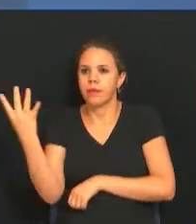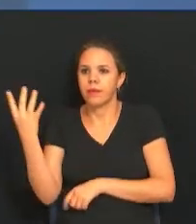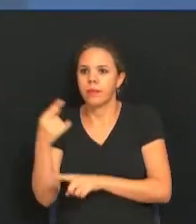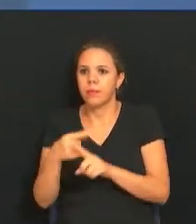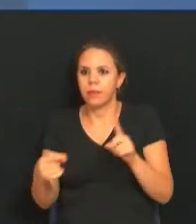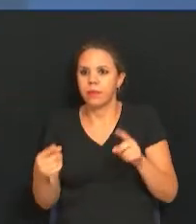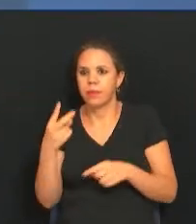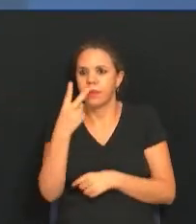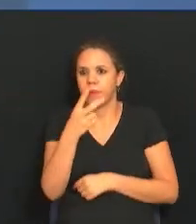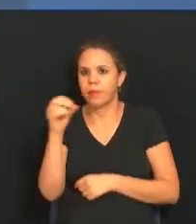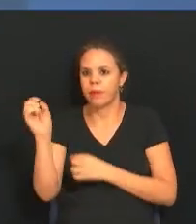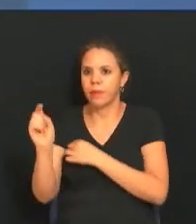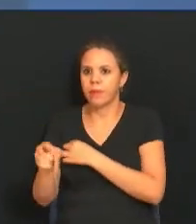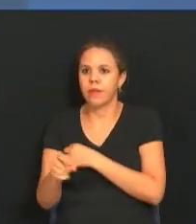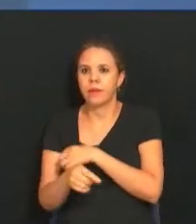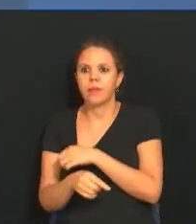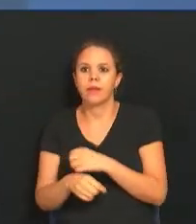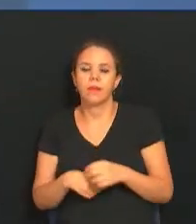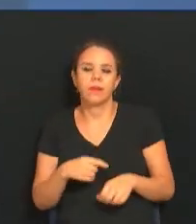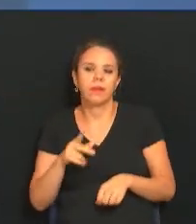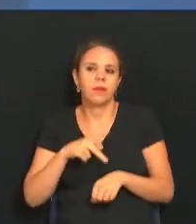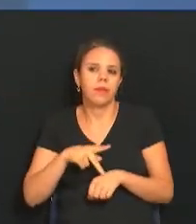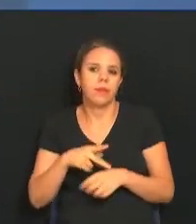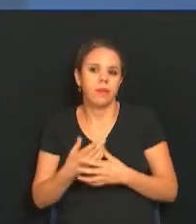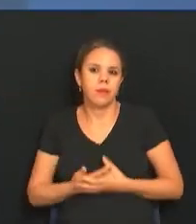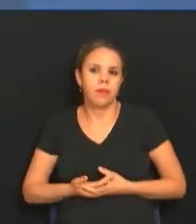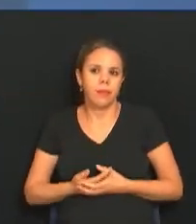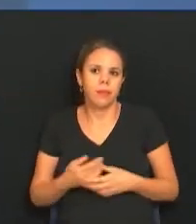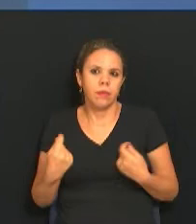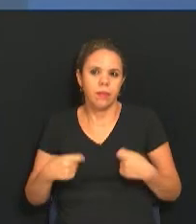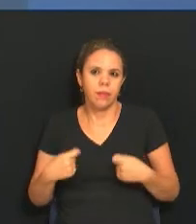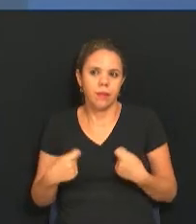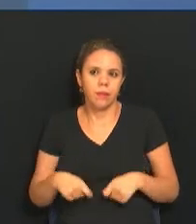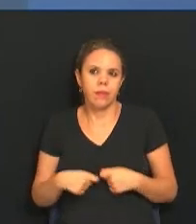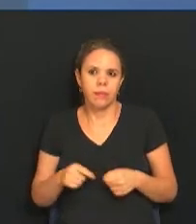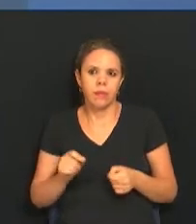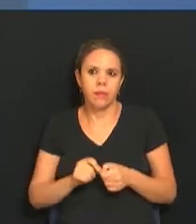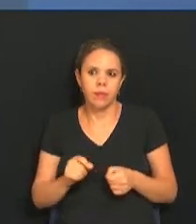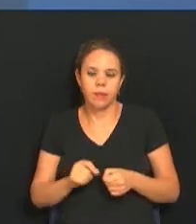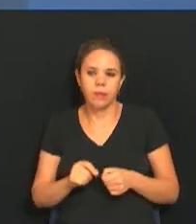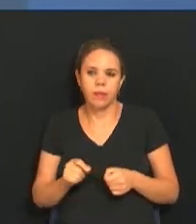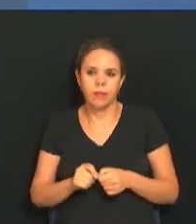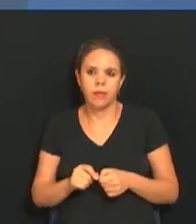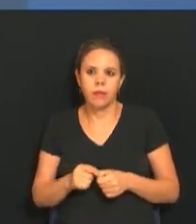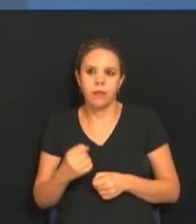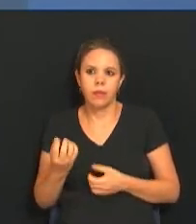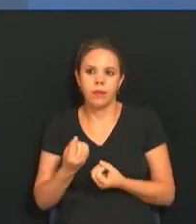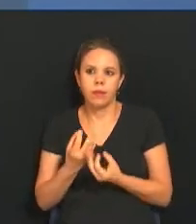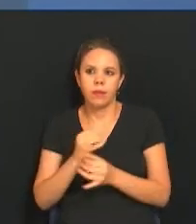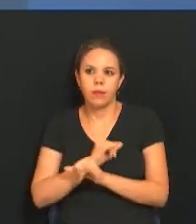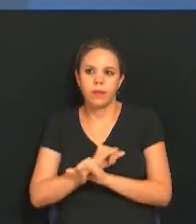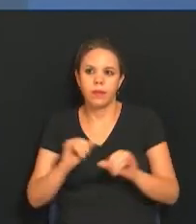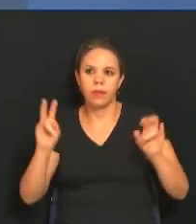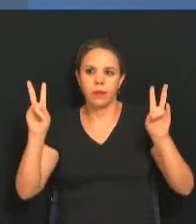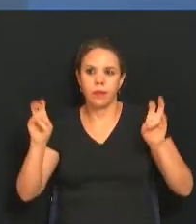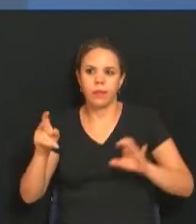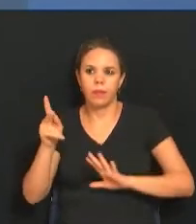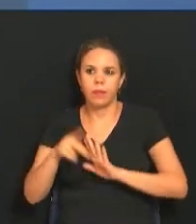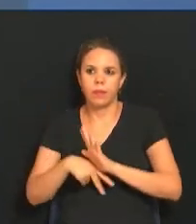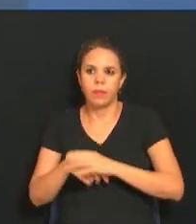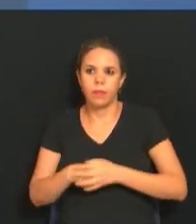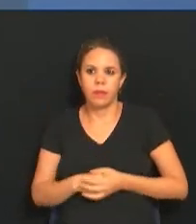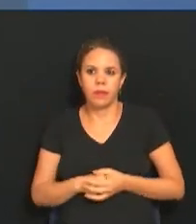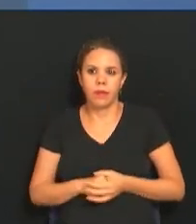200 mil casos de câncer no nosso país. Então é necessário se fazer um tipo de informativo com respeito a isso. O projeto é exatamente para